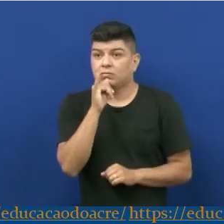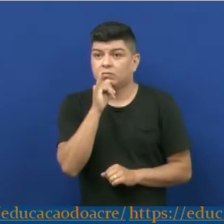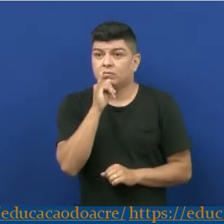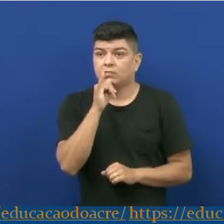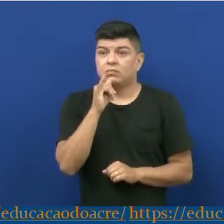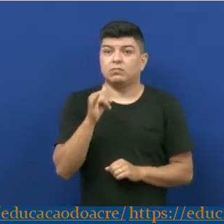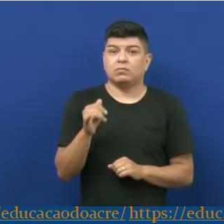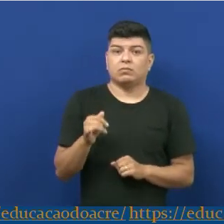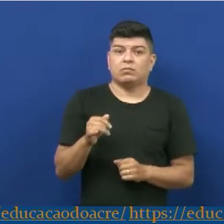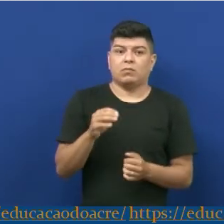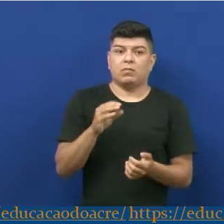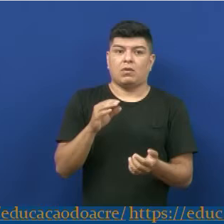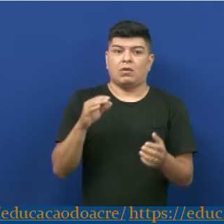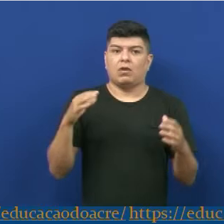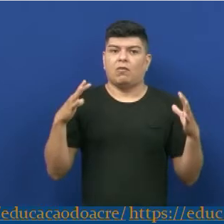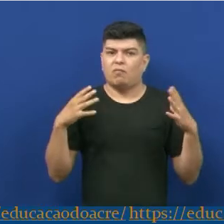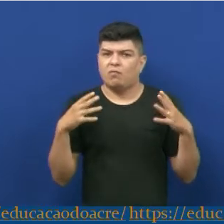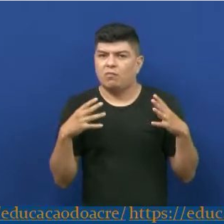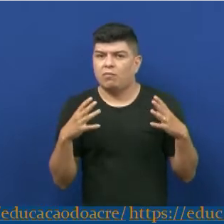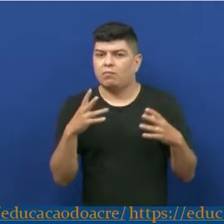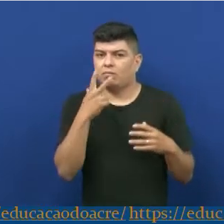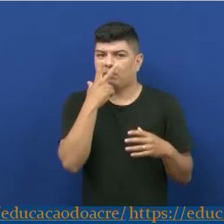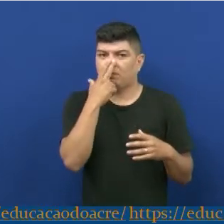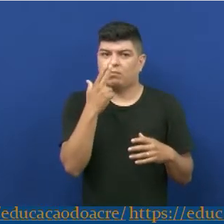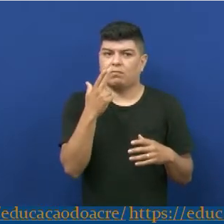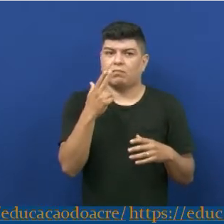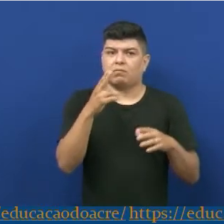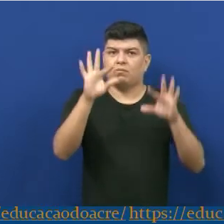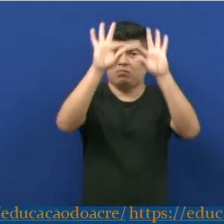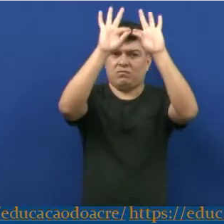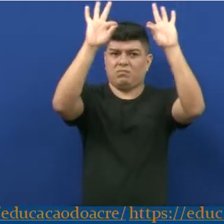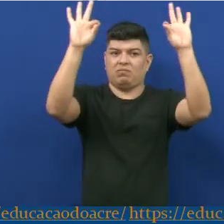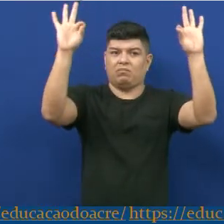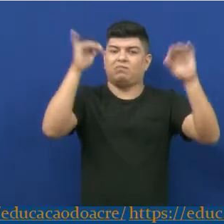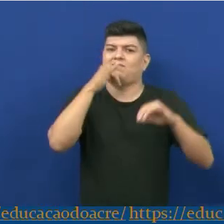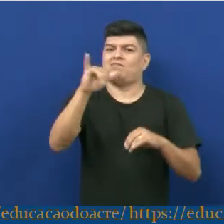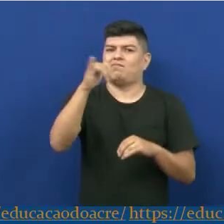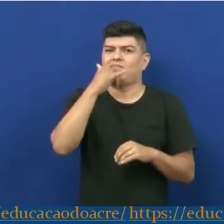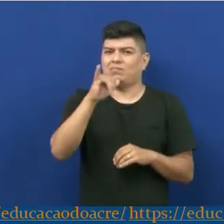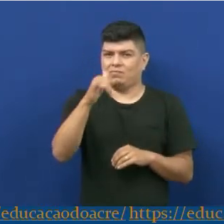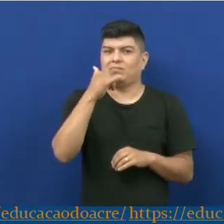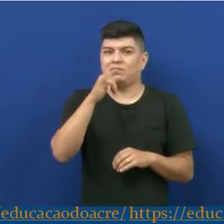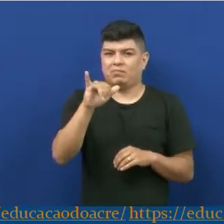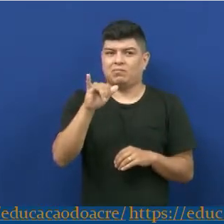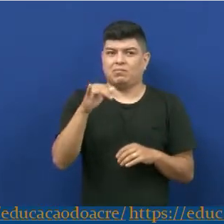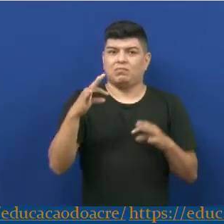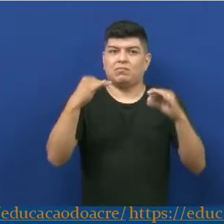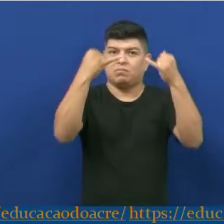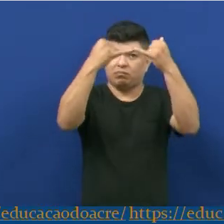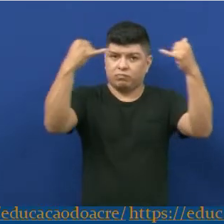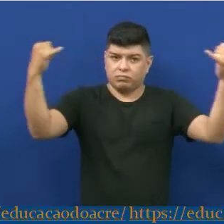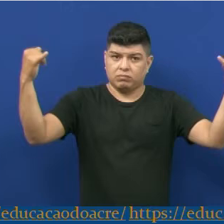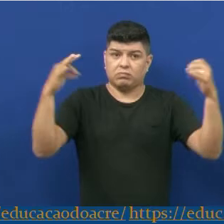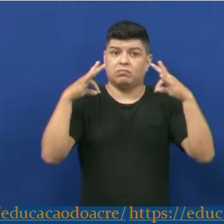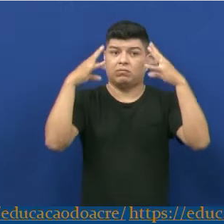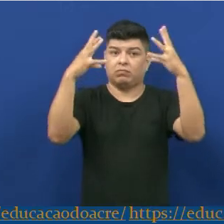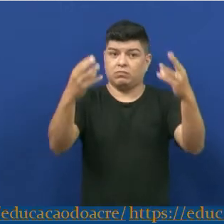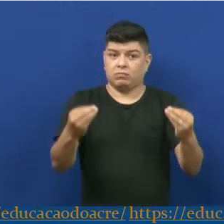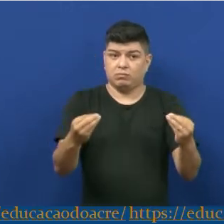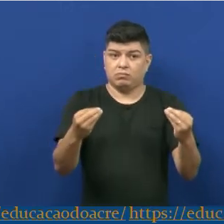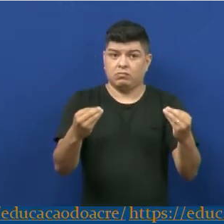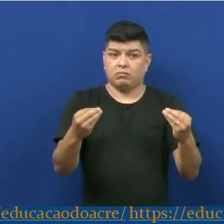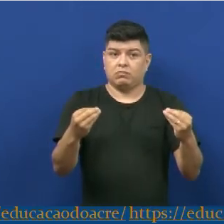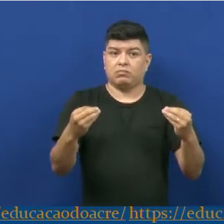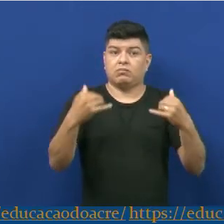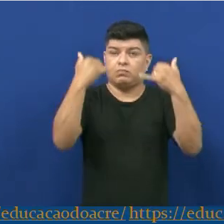são as folgas que aparecem nos fios de alta tensão. Todo mundo aqui já deve ter percebido que quando você observa o fio